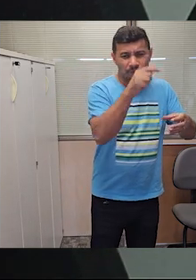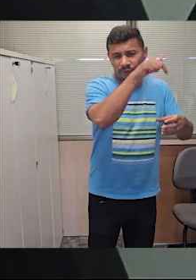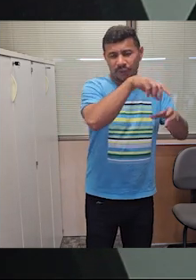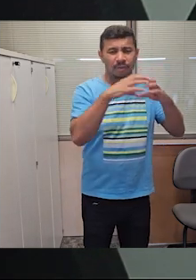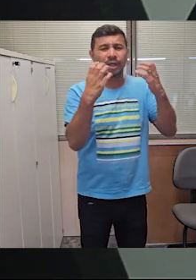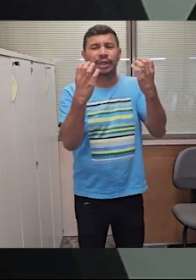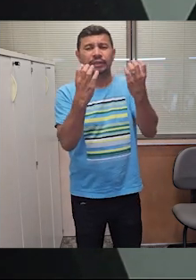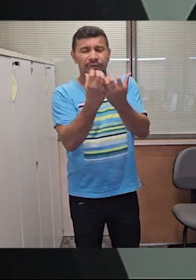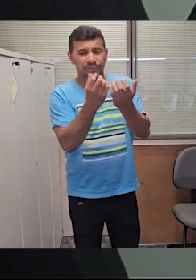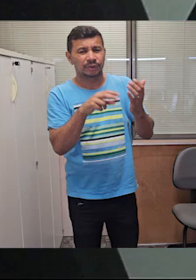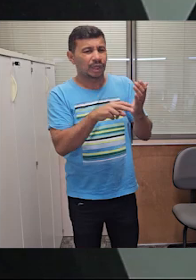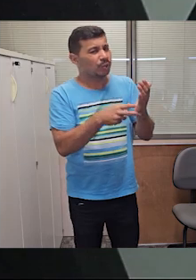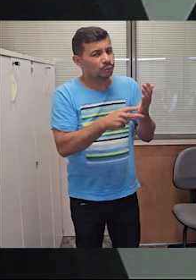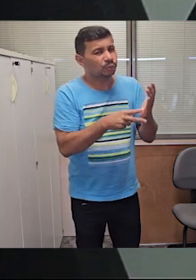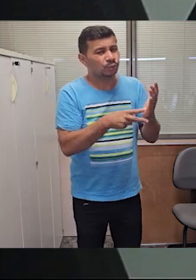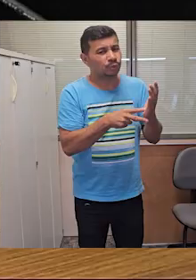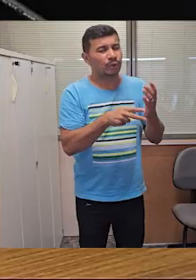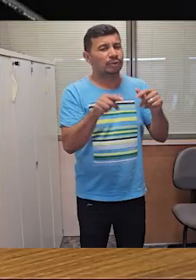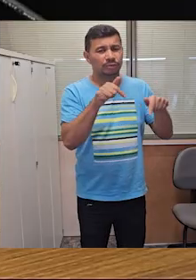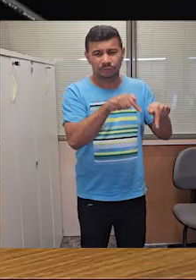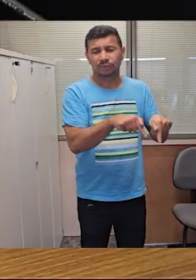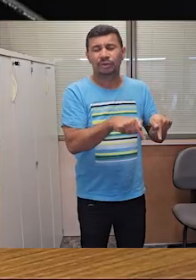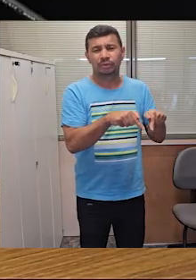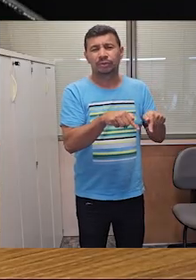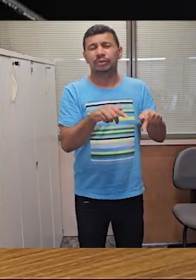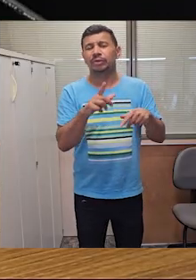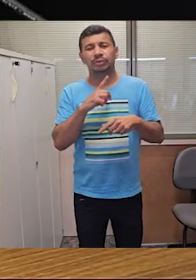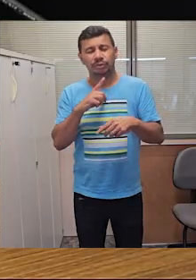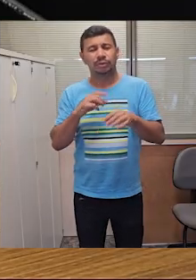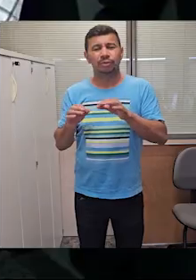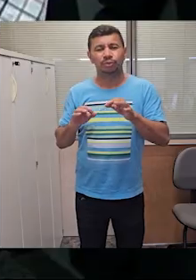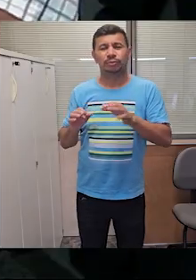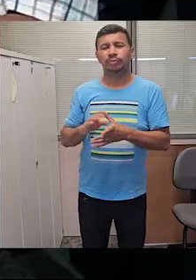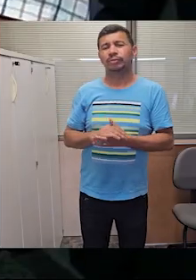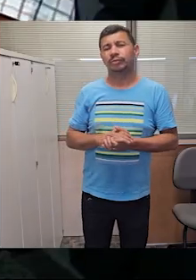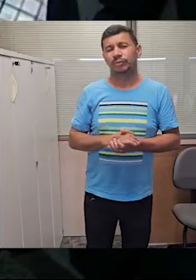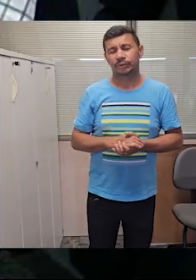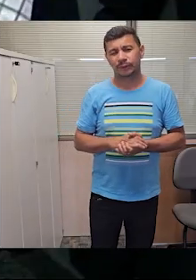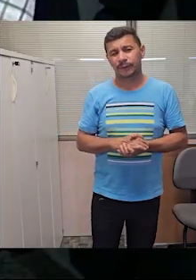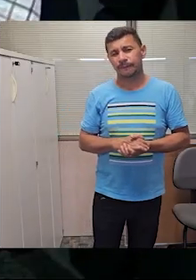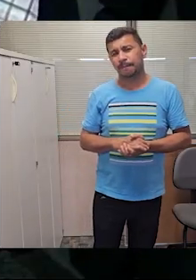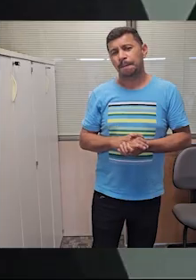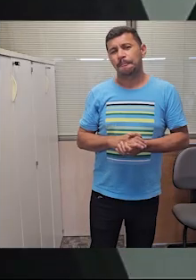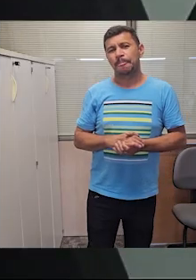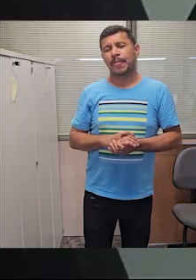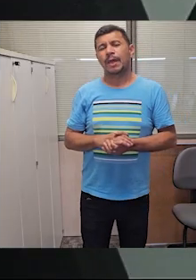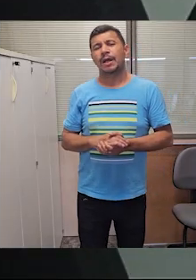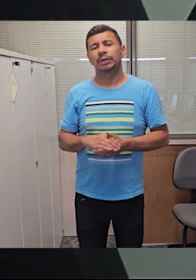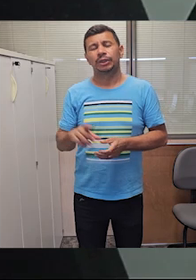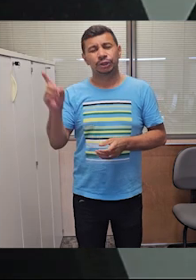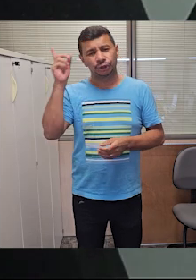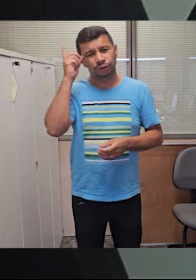permaneceu em assembleia. Granada era uma fábrica de fósforo. De fósforo, Granada. Aí, no